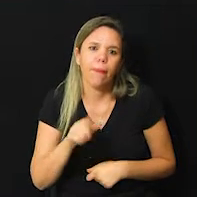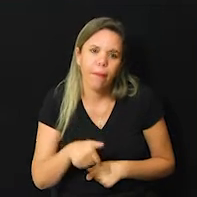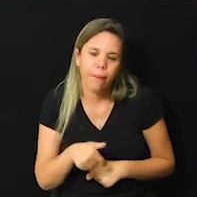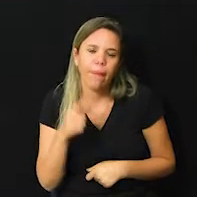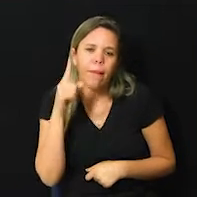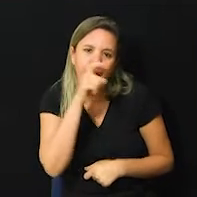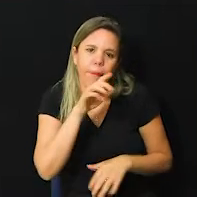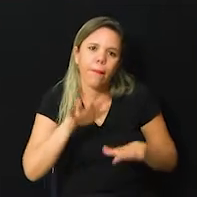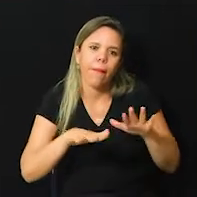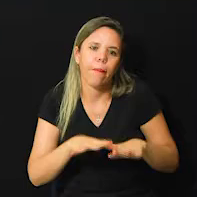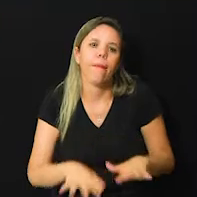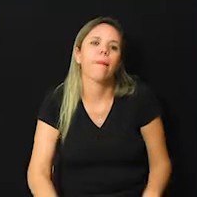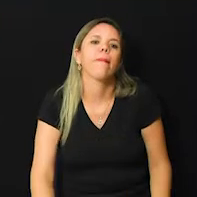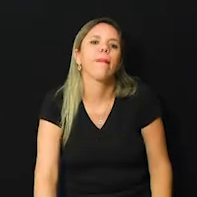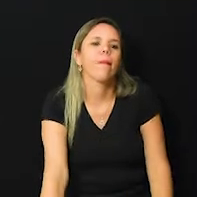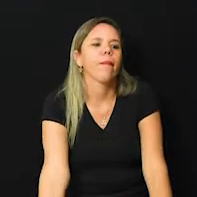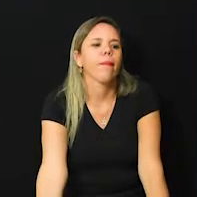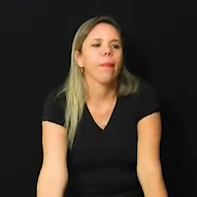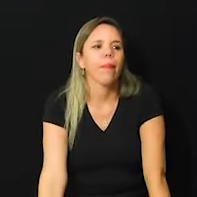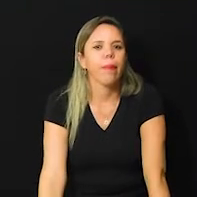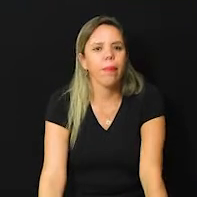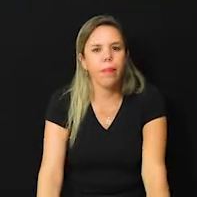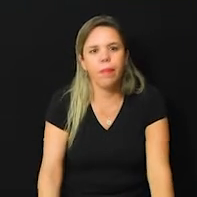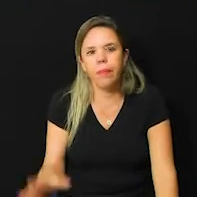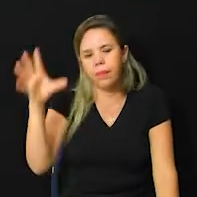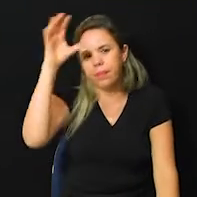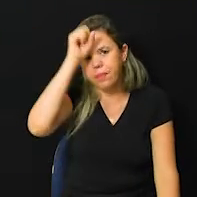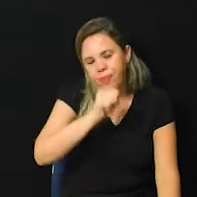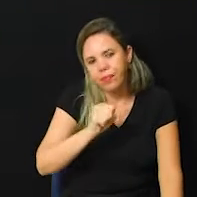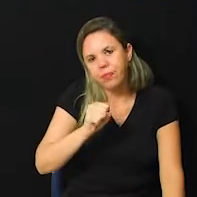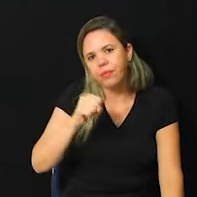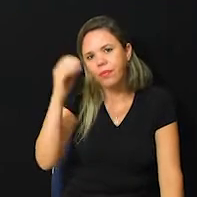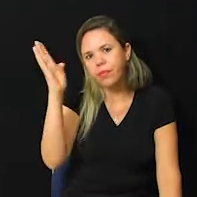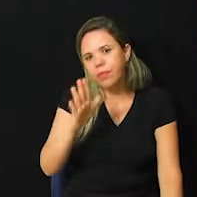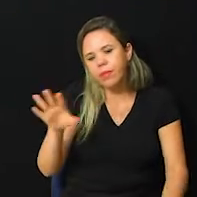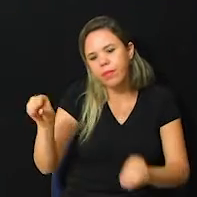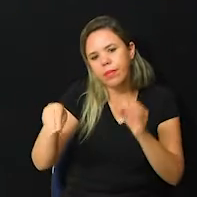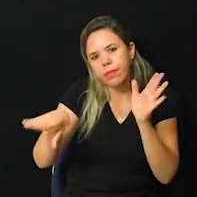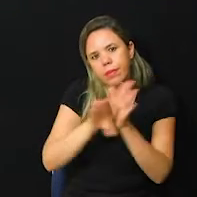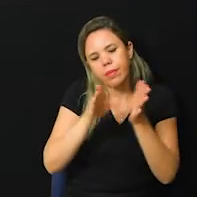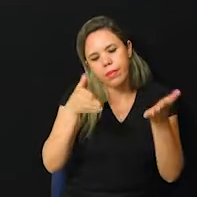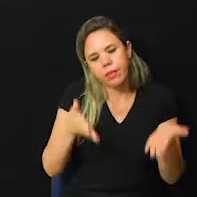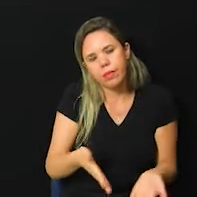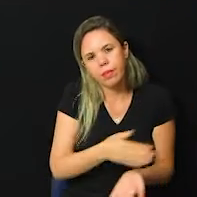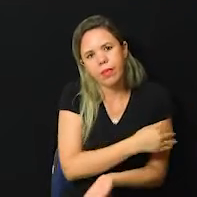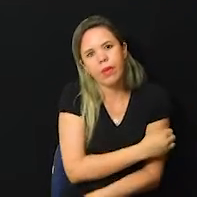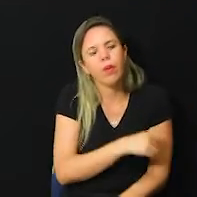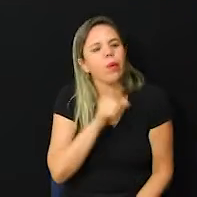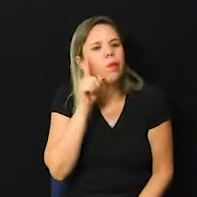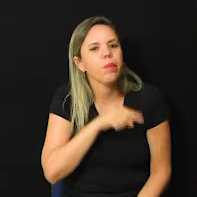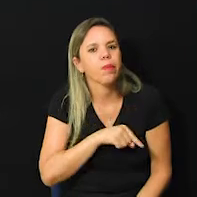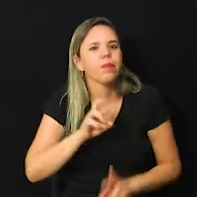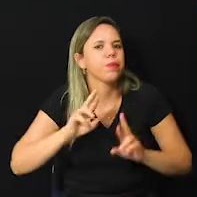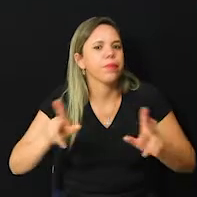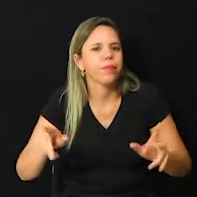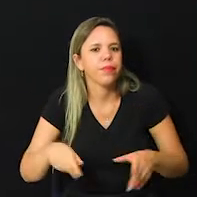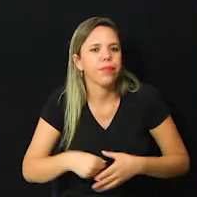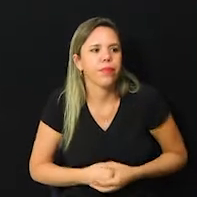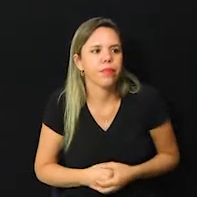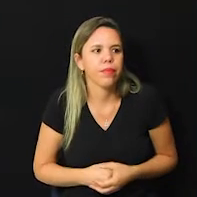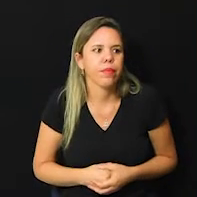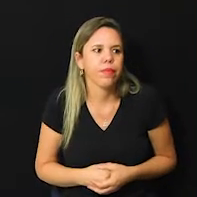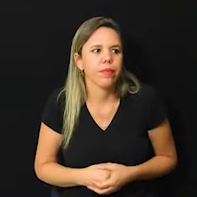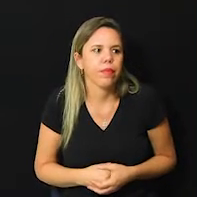é um pouco difícil né é a gente aprende uma coisa no Brasil e como chega aqui Os americanos são totalmente